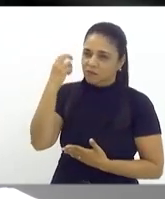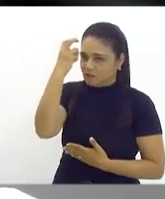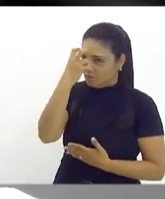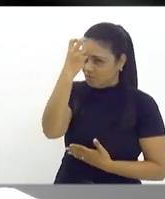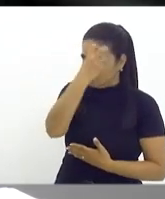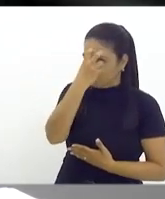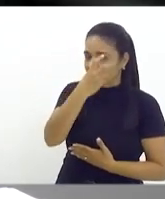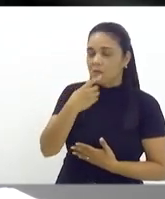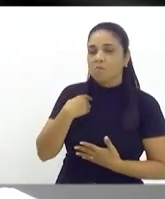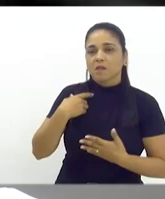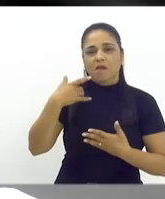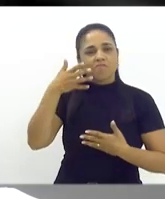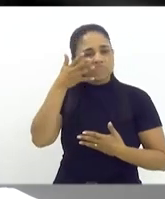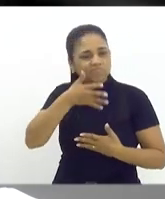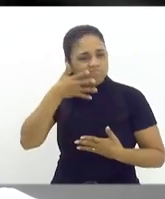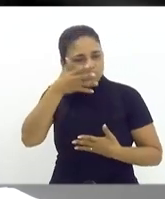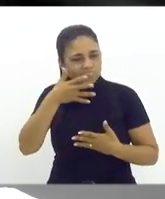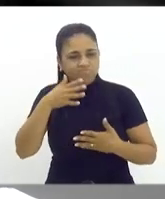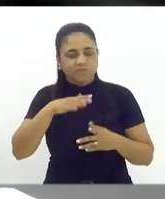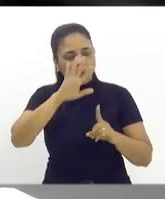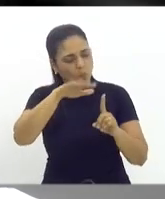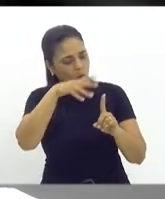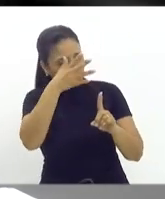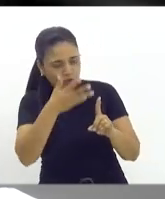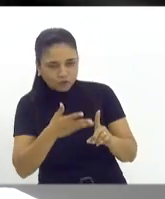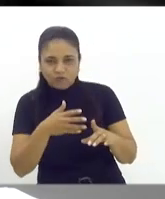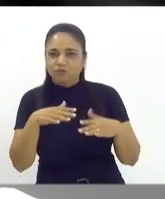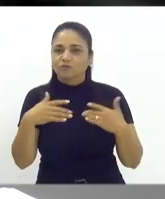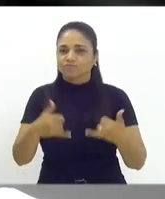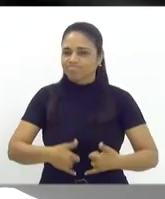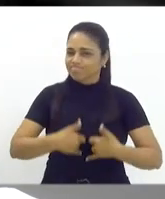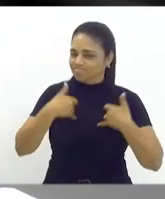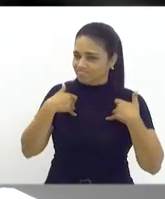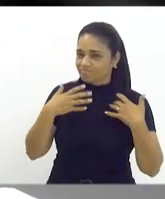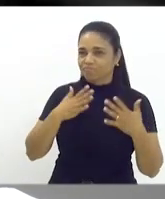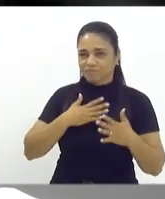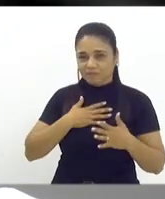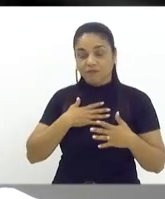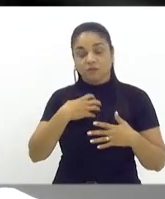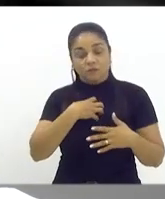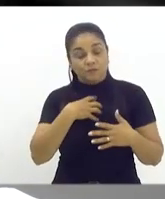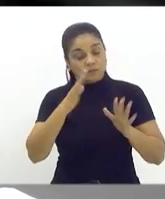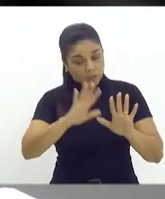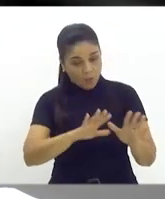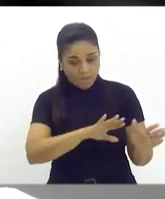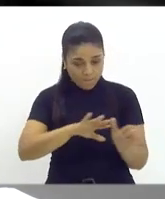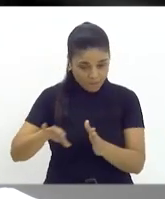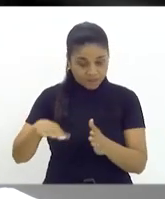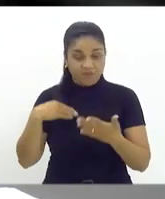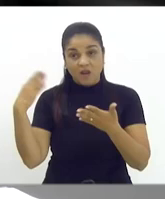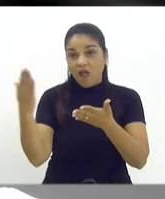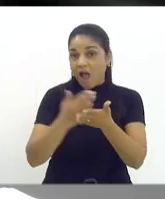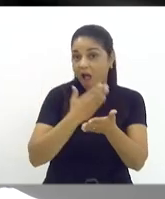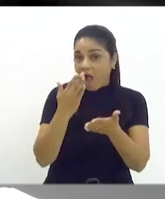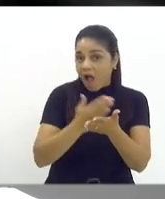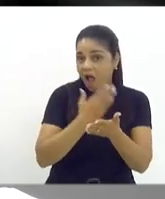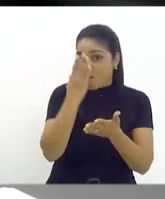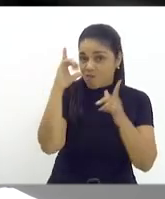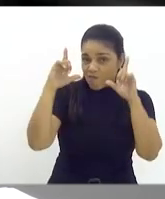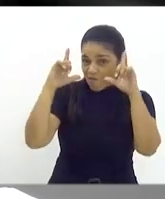fala pelo elogio mas com relação ao álbum deputado nós não temos